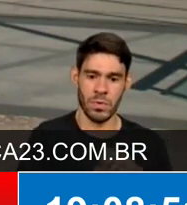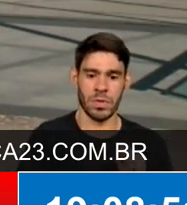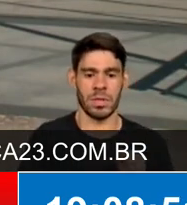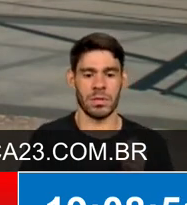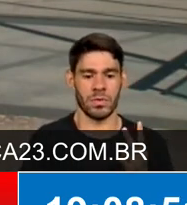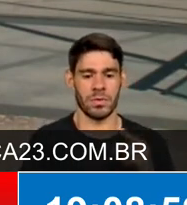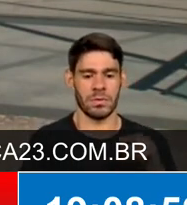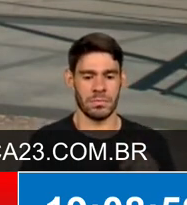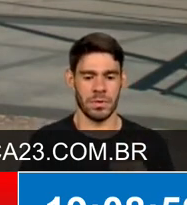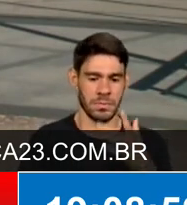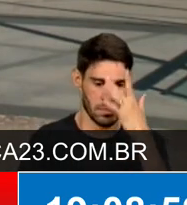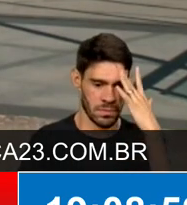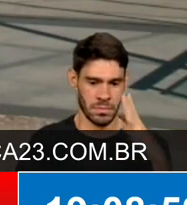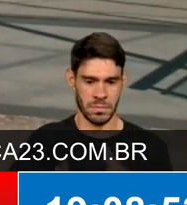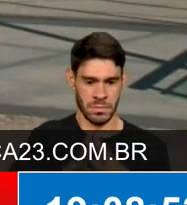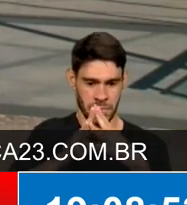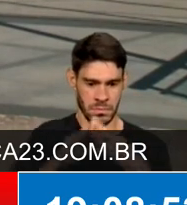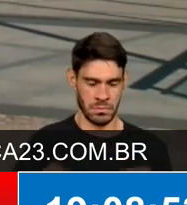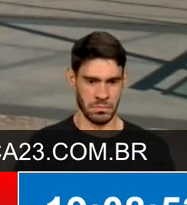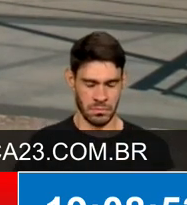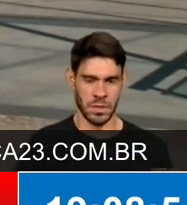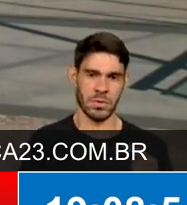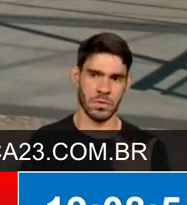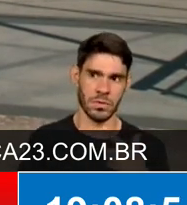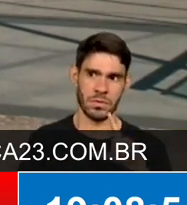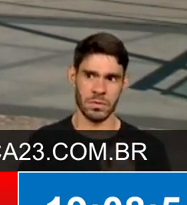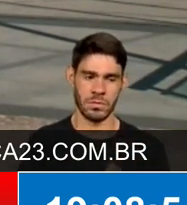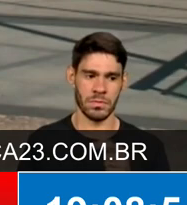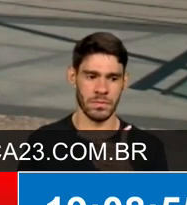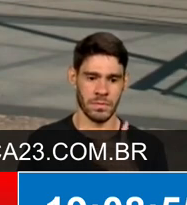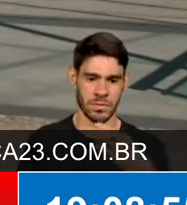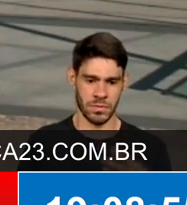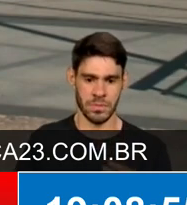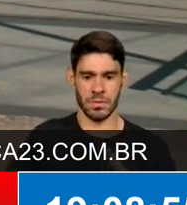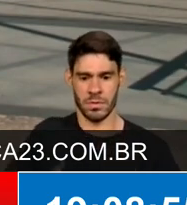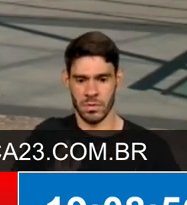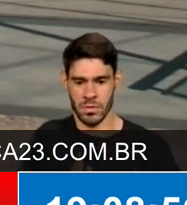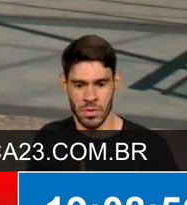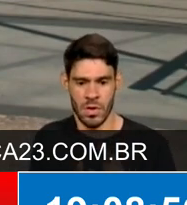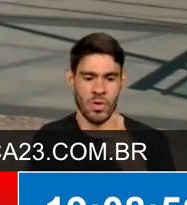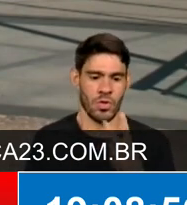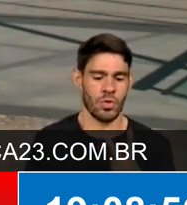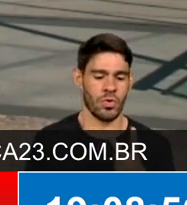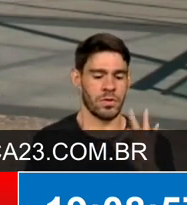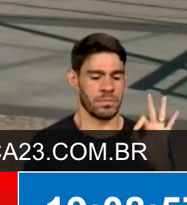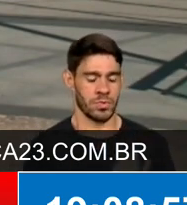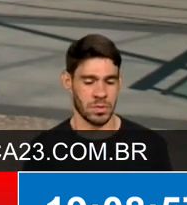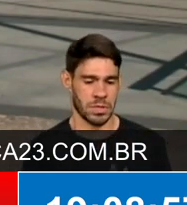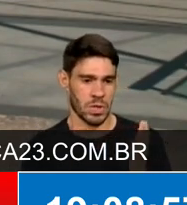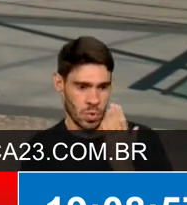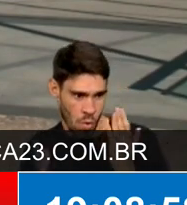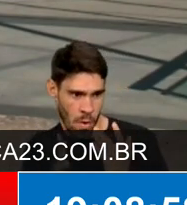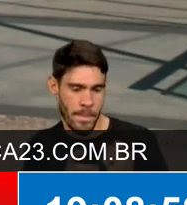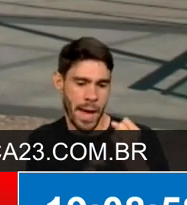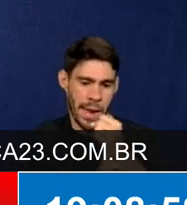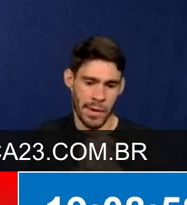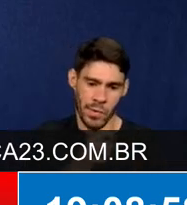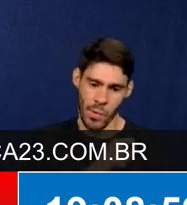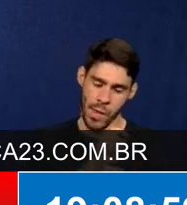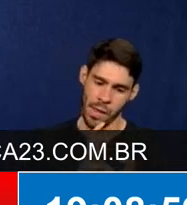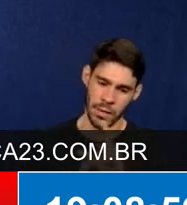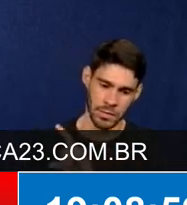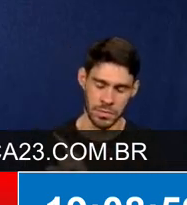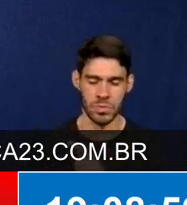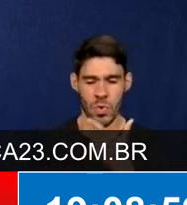mil pessoas desapareceram no Brasil em 2023, um aumento de 2% em relação ao ano anterior.